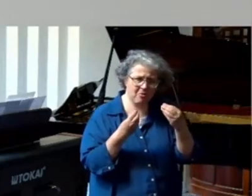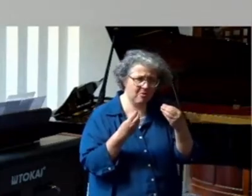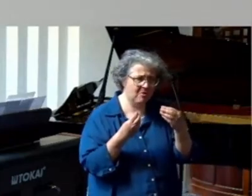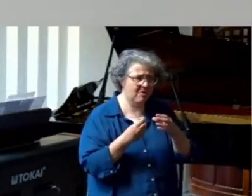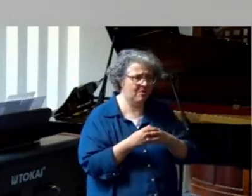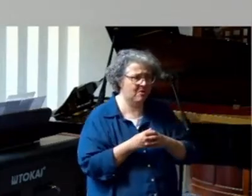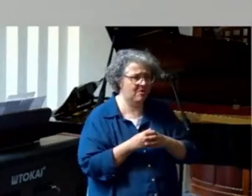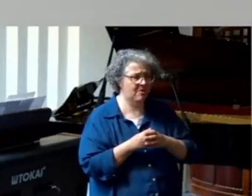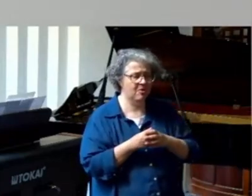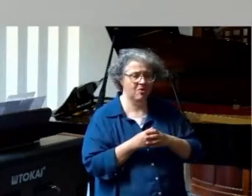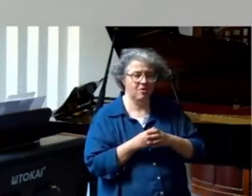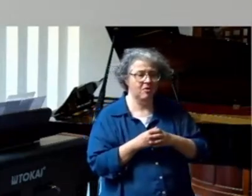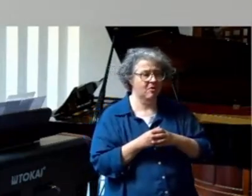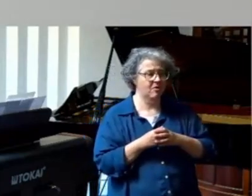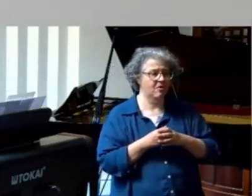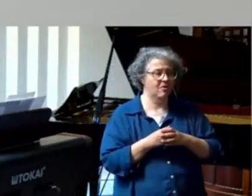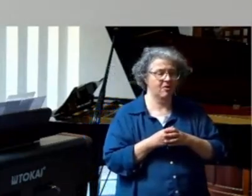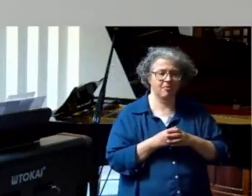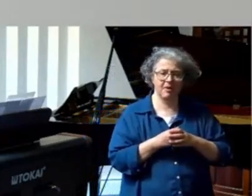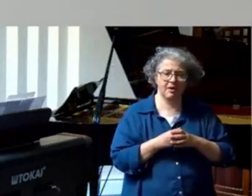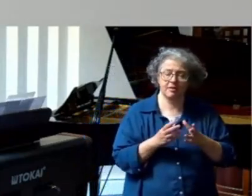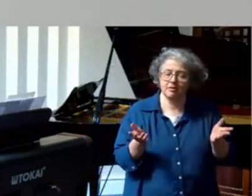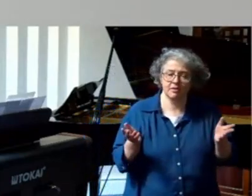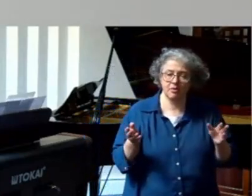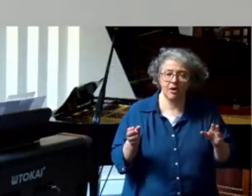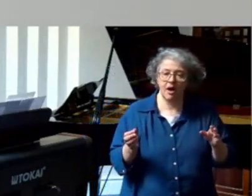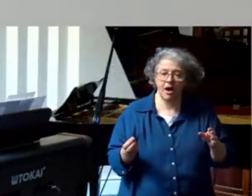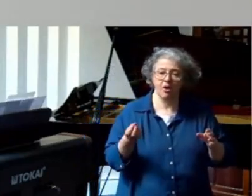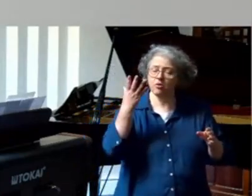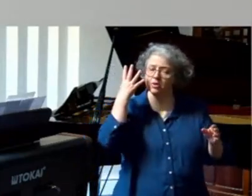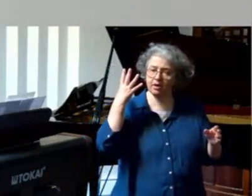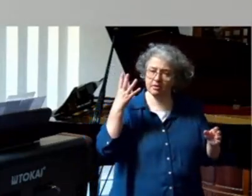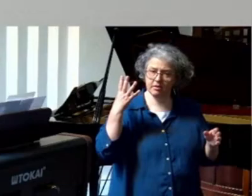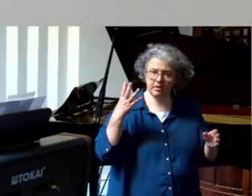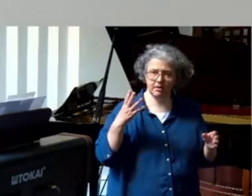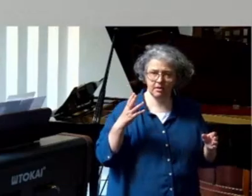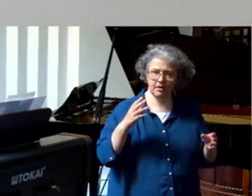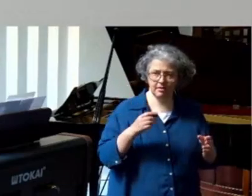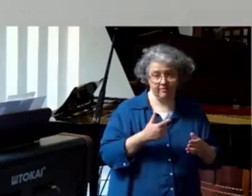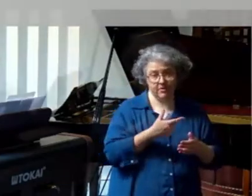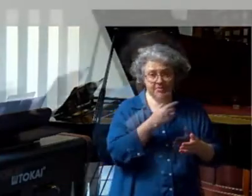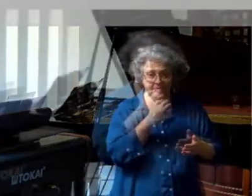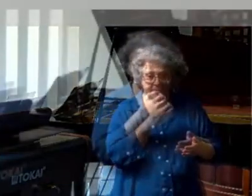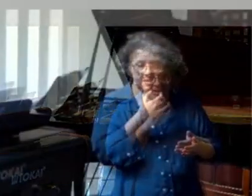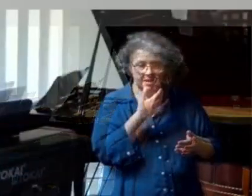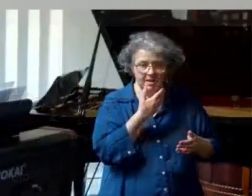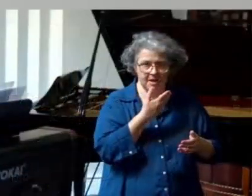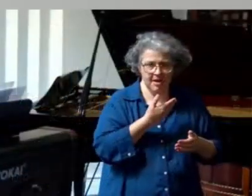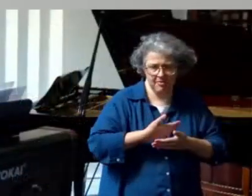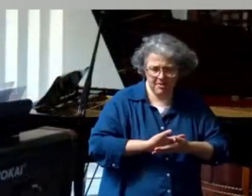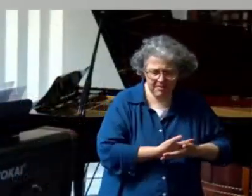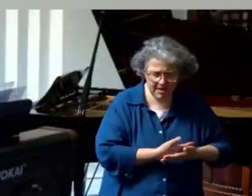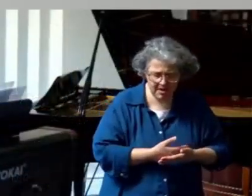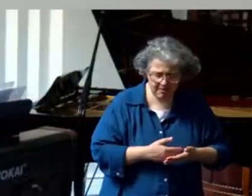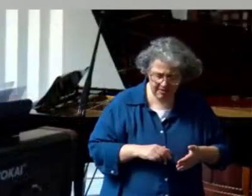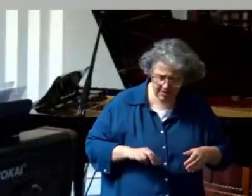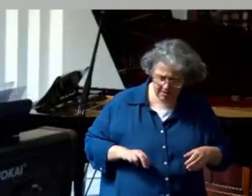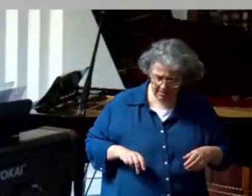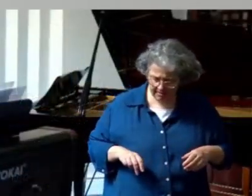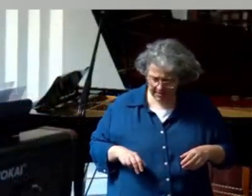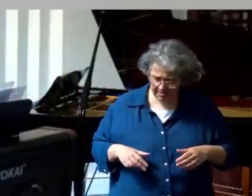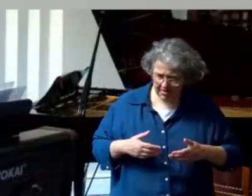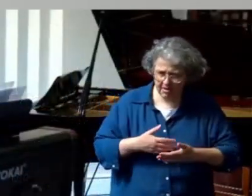dos pais. Mas, de repente, vocês já começaram a caminhar e já começaram a identificar papai,